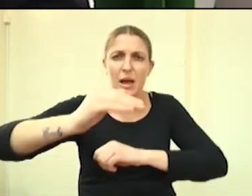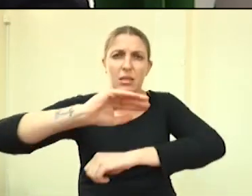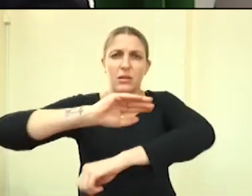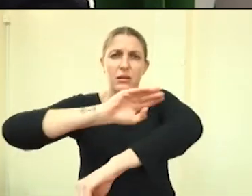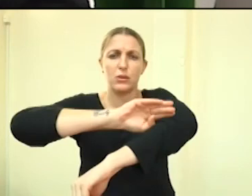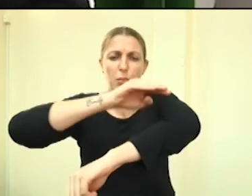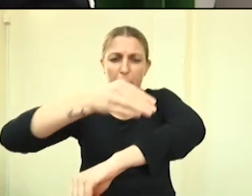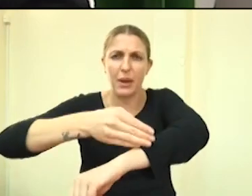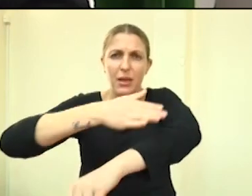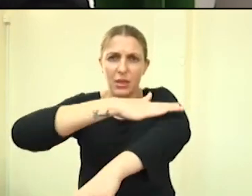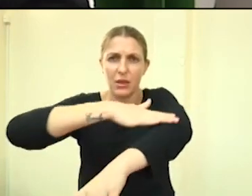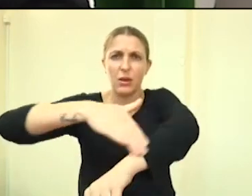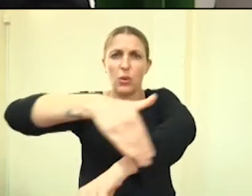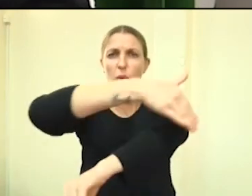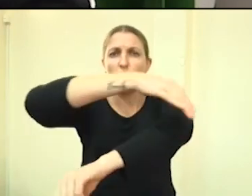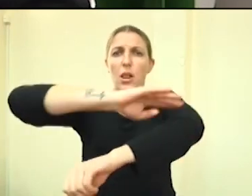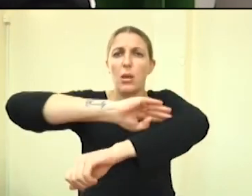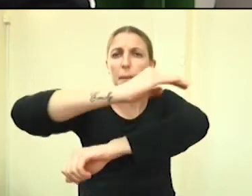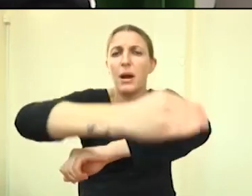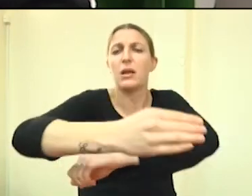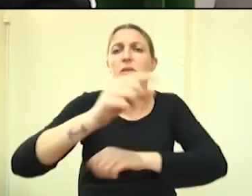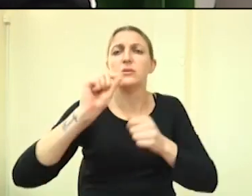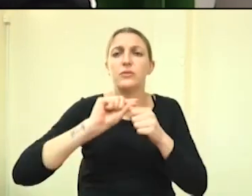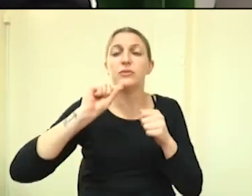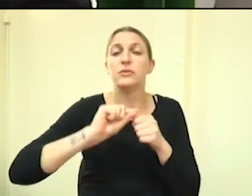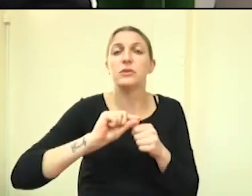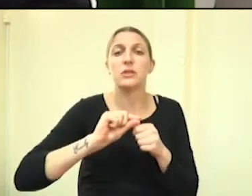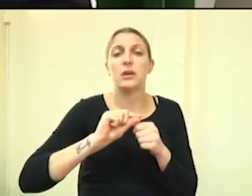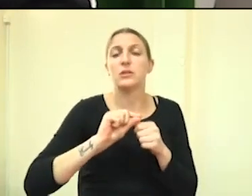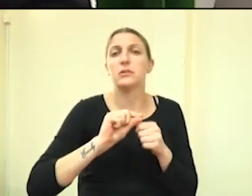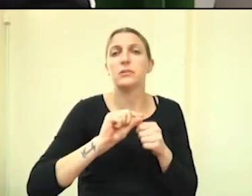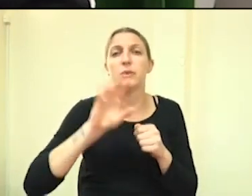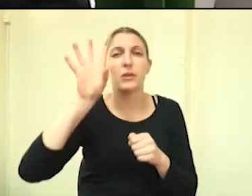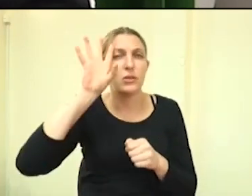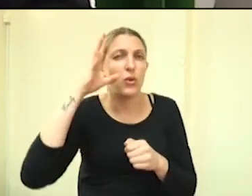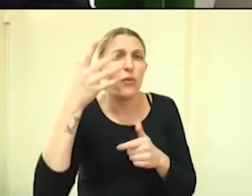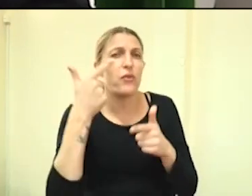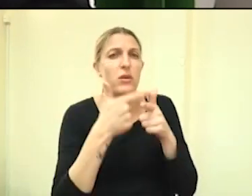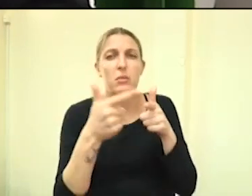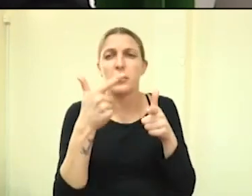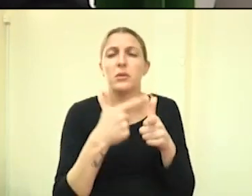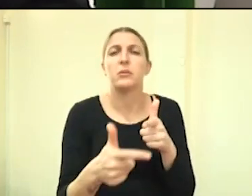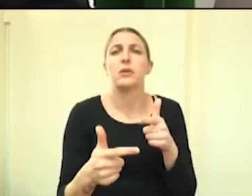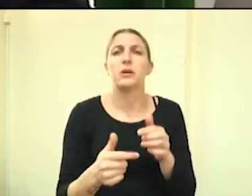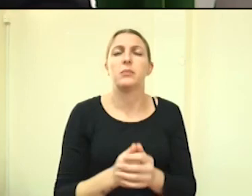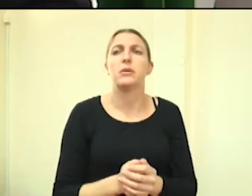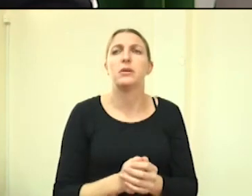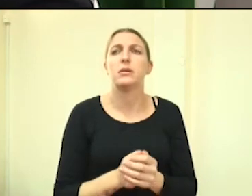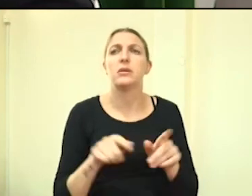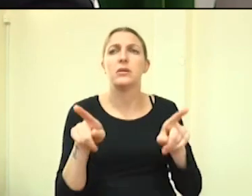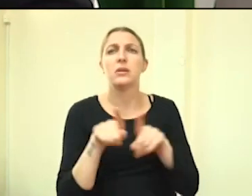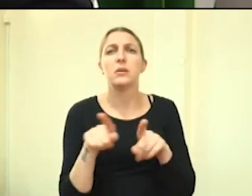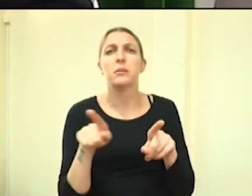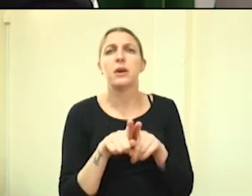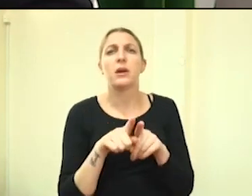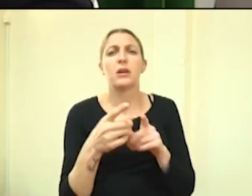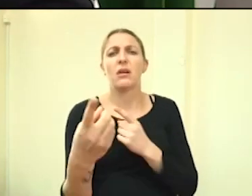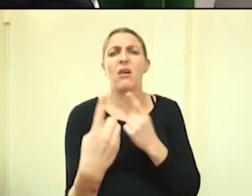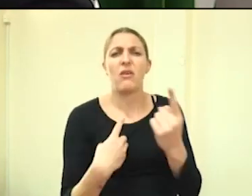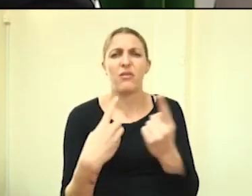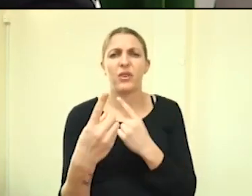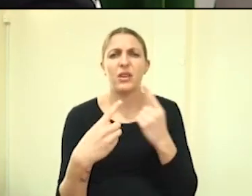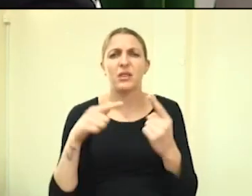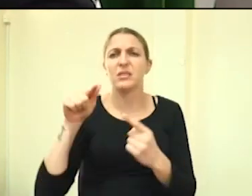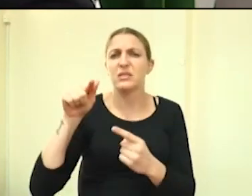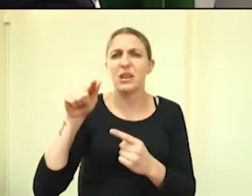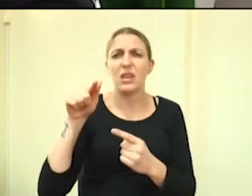Guerra. Pode ver aí, ó, até a 7 de setembro, alta velocidade. Ninguém